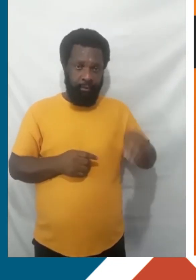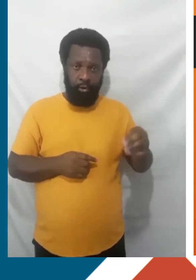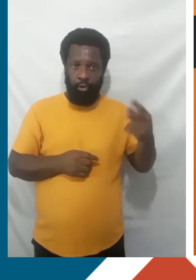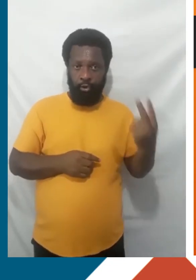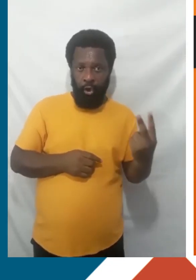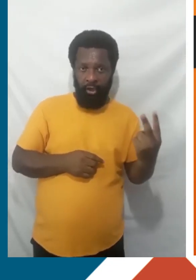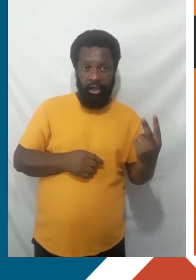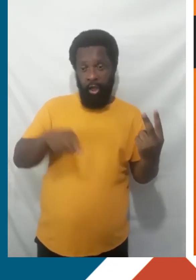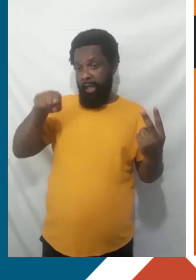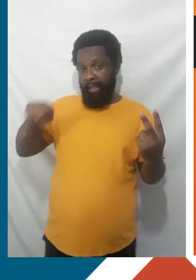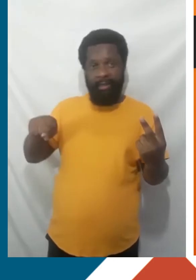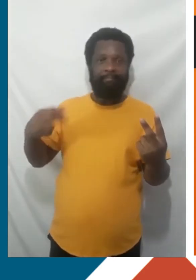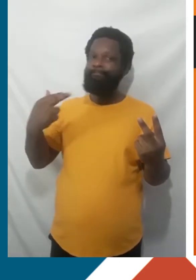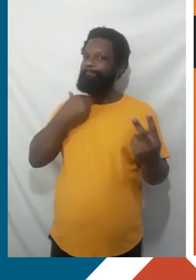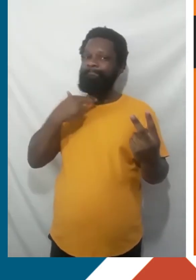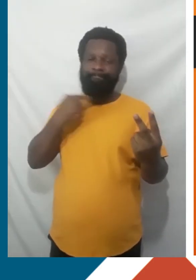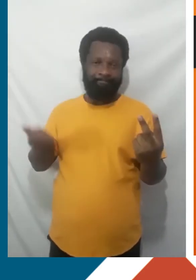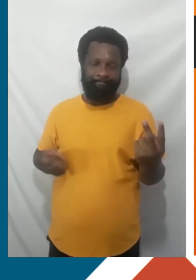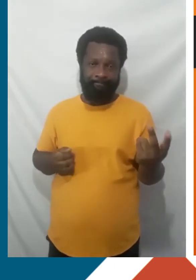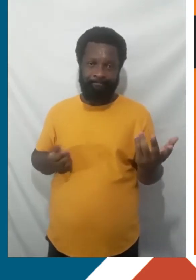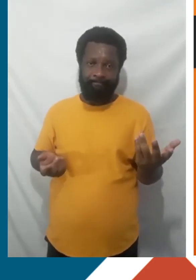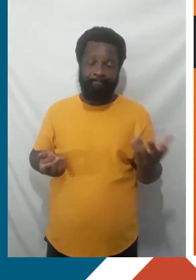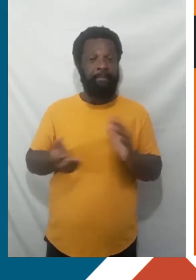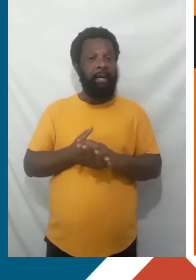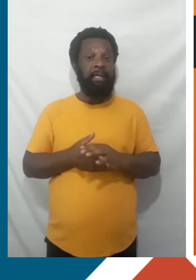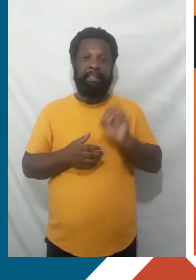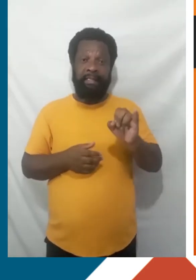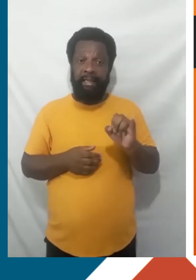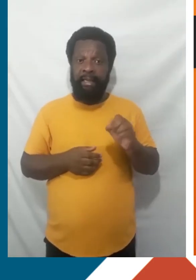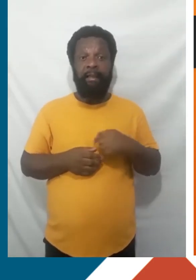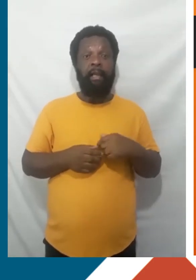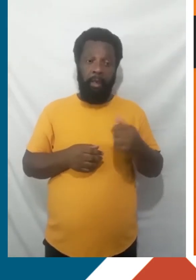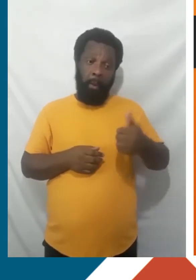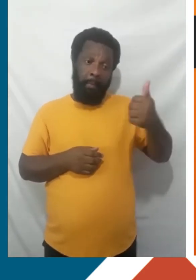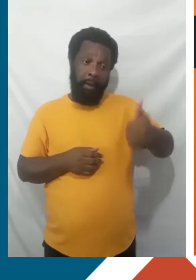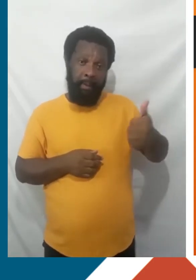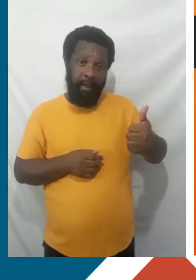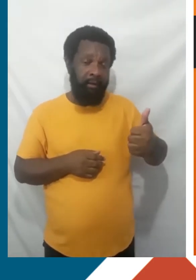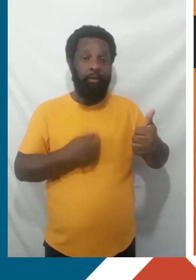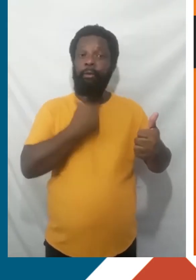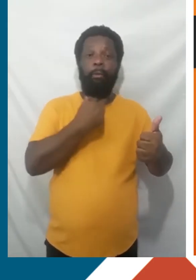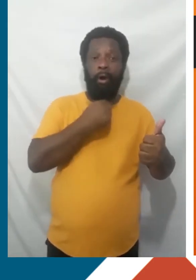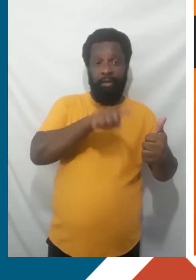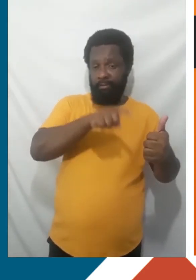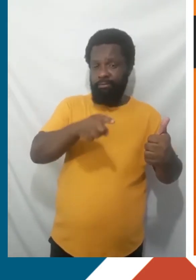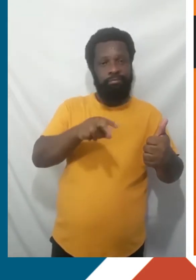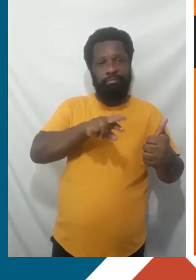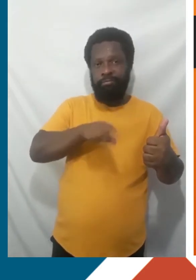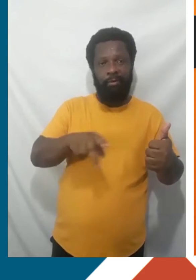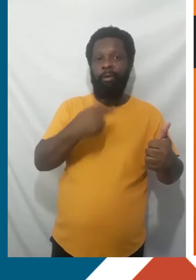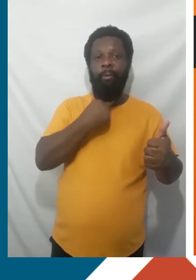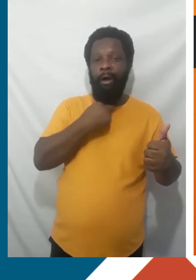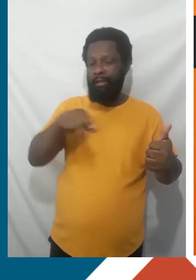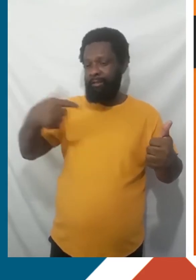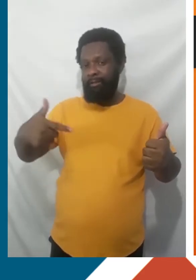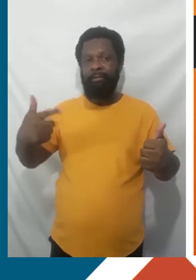dígito, não poderá ser escolhido no último. Na verdade, se ele for escolhido no primeiro, não pode ser escolhido em nenhum outro, mas